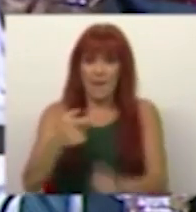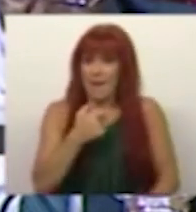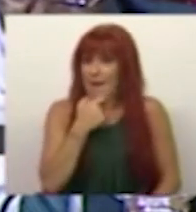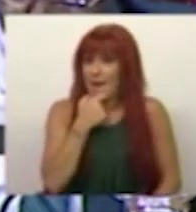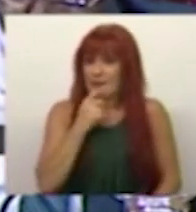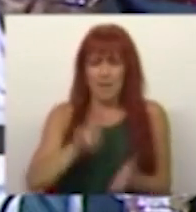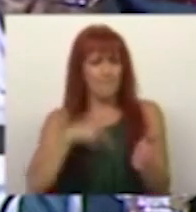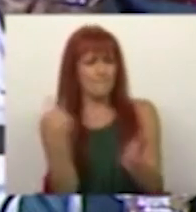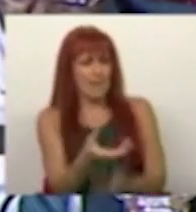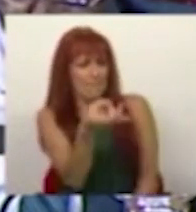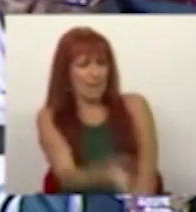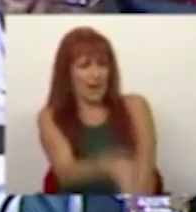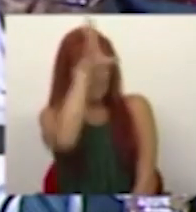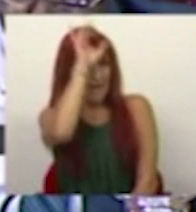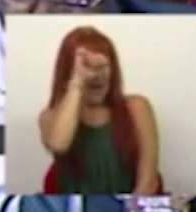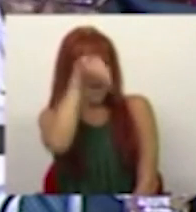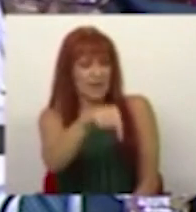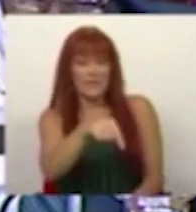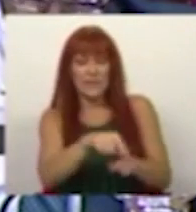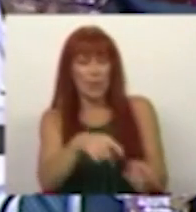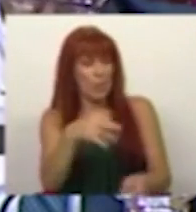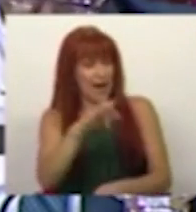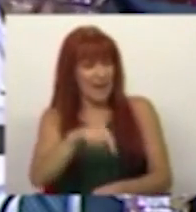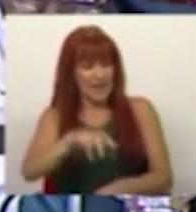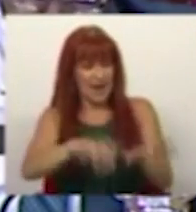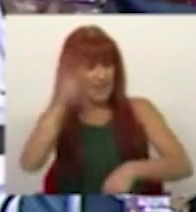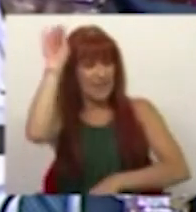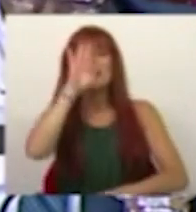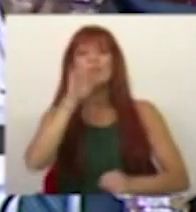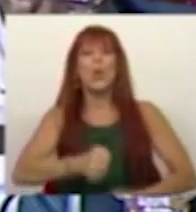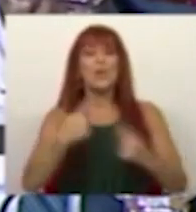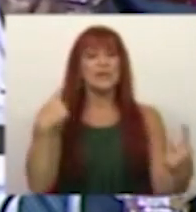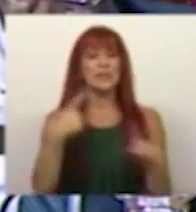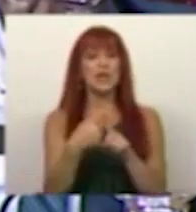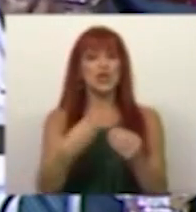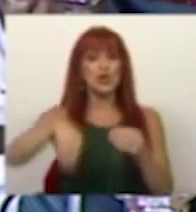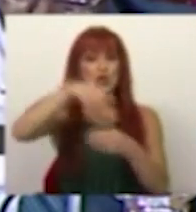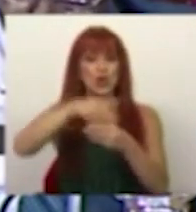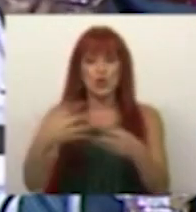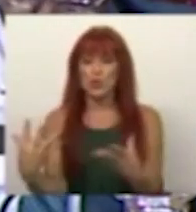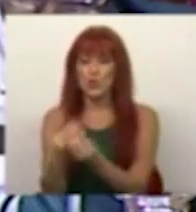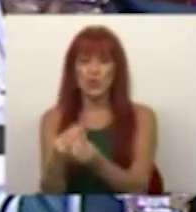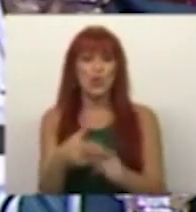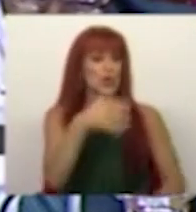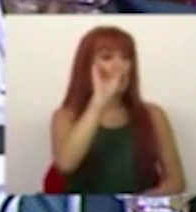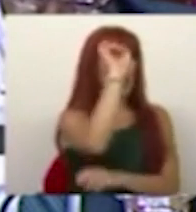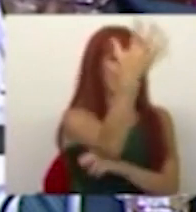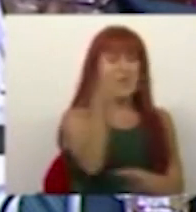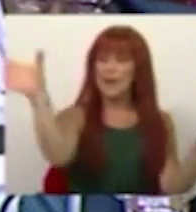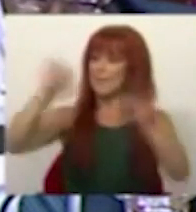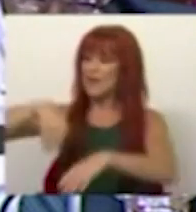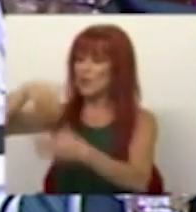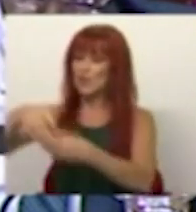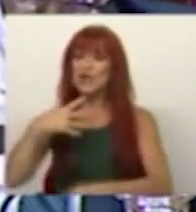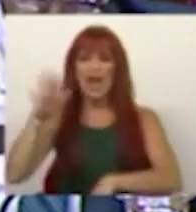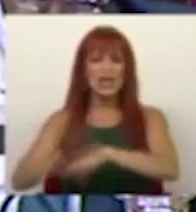poderá derrotar o Partido Socialista nesta Assembleia da República se conseguir somar aos seus votos, os votos do PAN e os votos